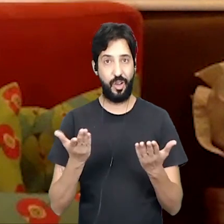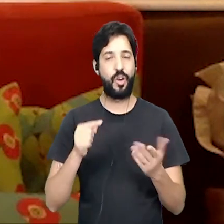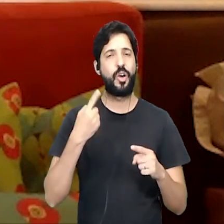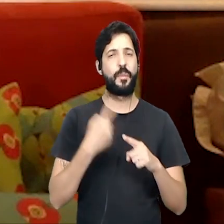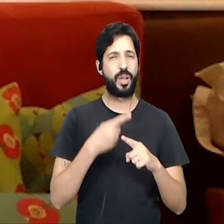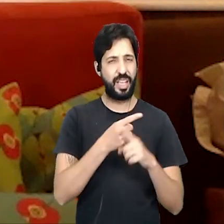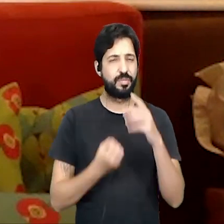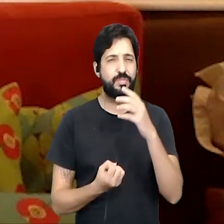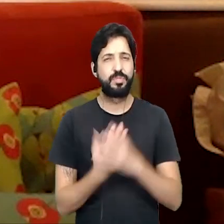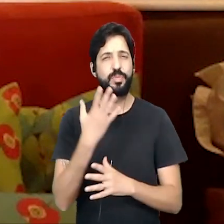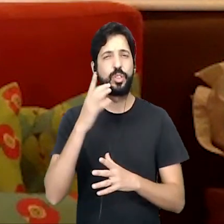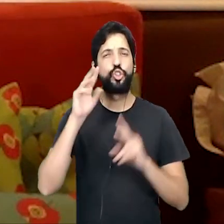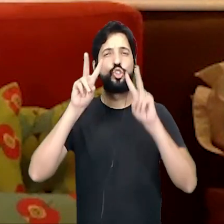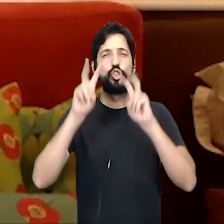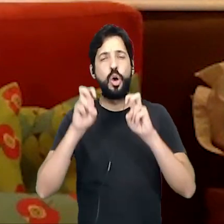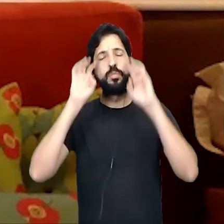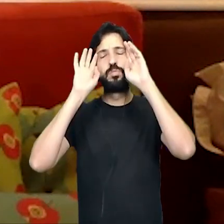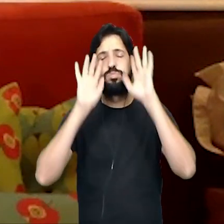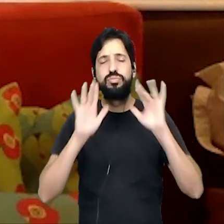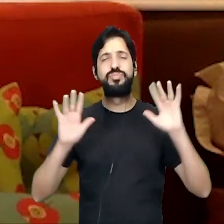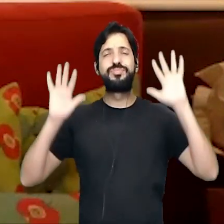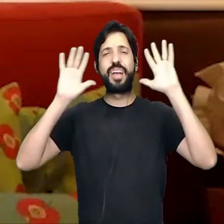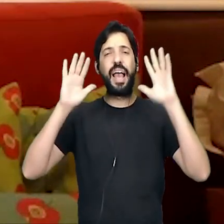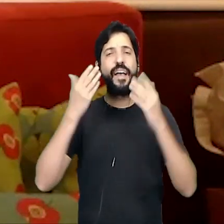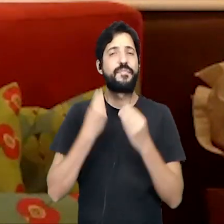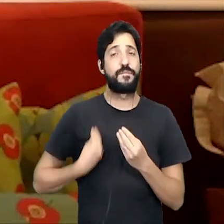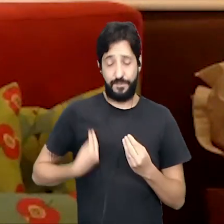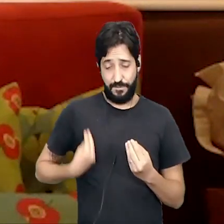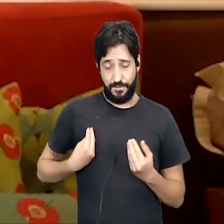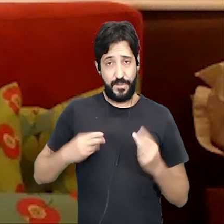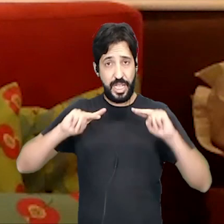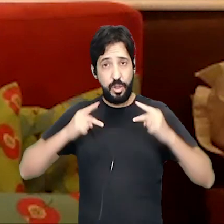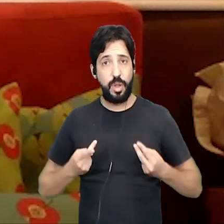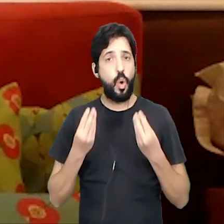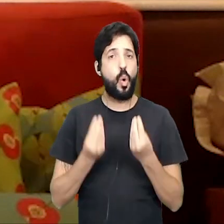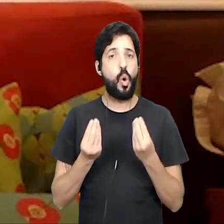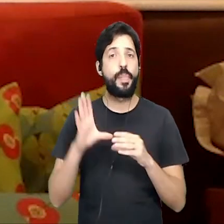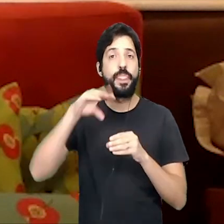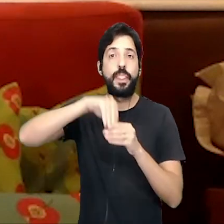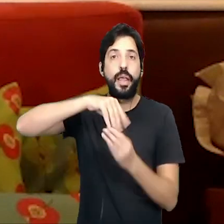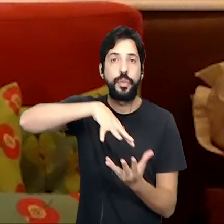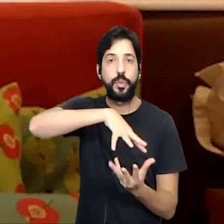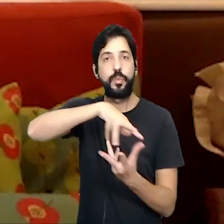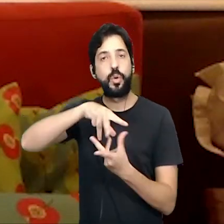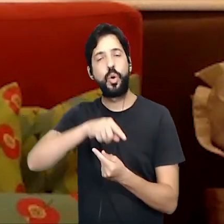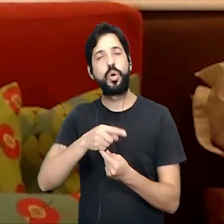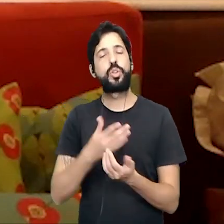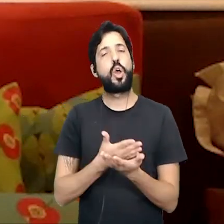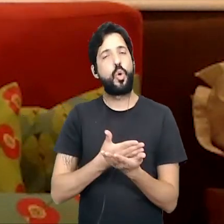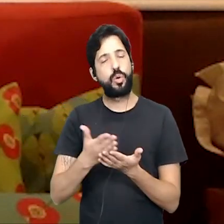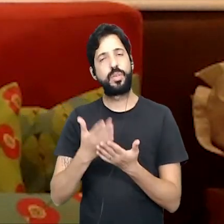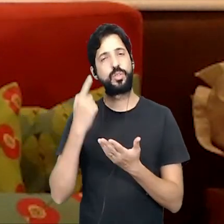é fruto de uma reflexão profunda sobre a vida nesse organismo Gaia, que eles